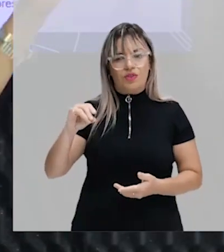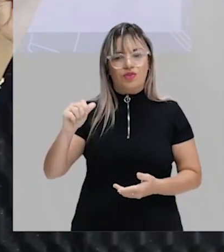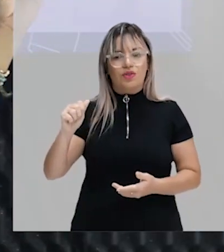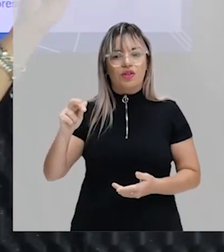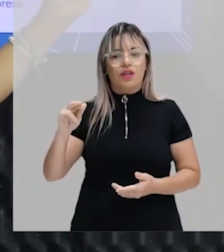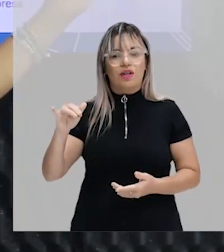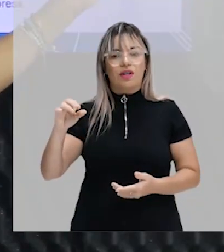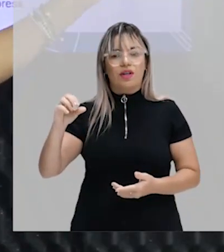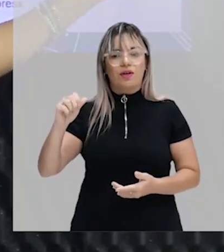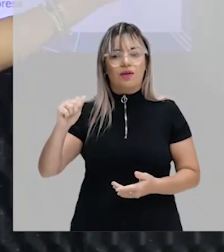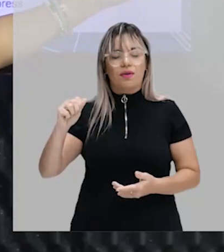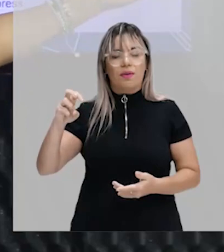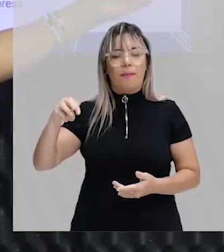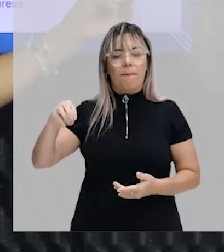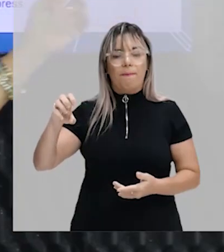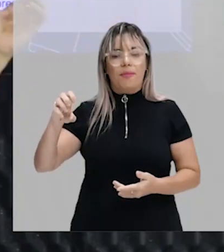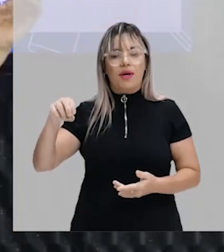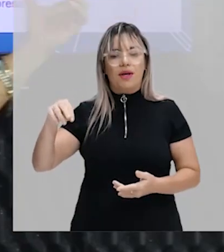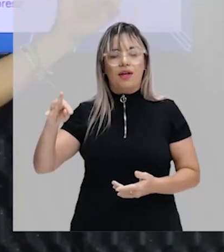Diariamente,